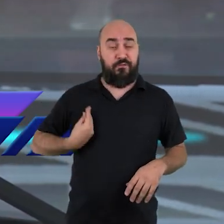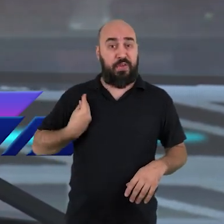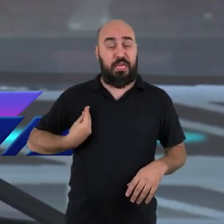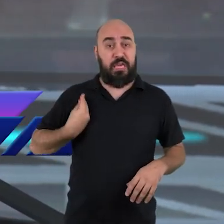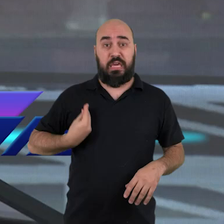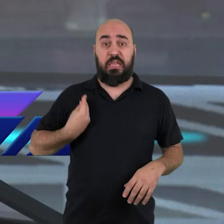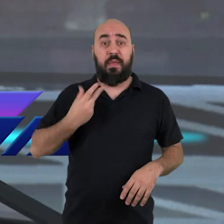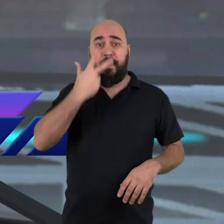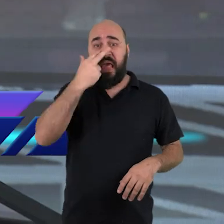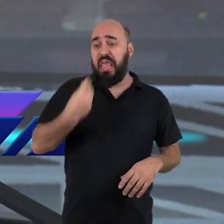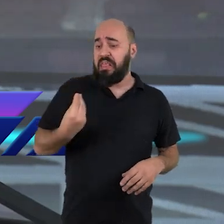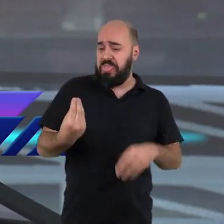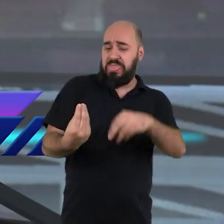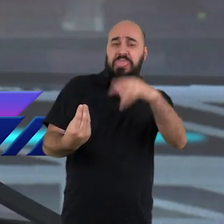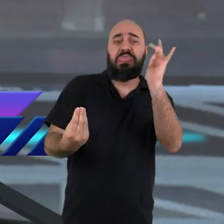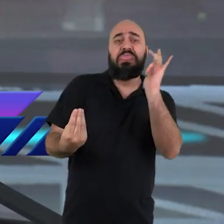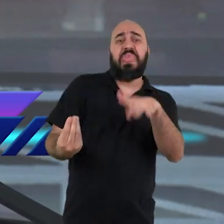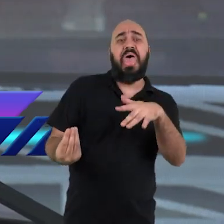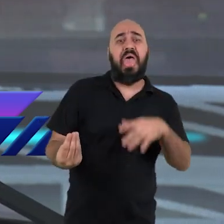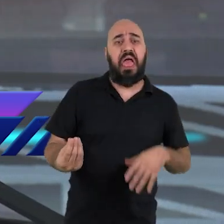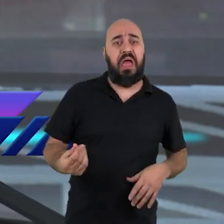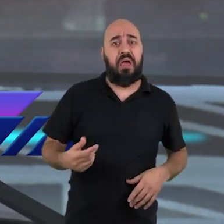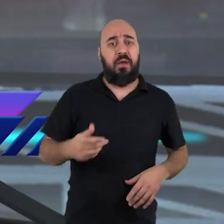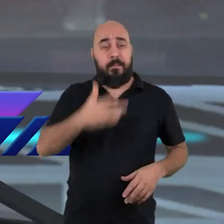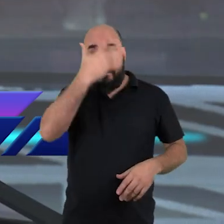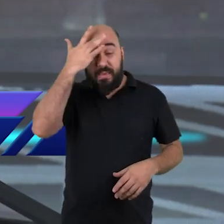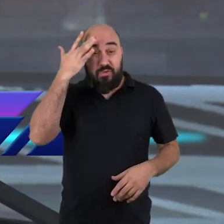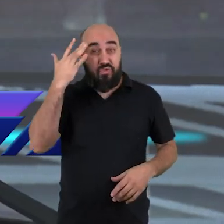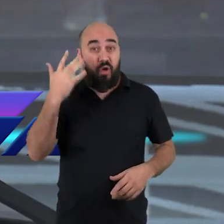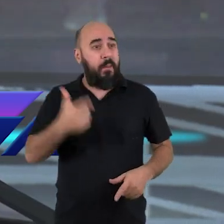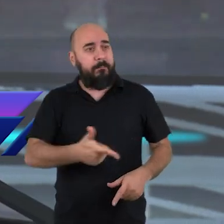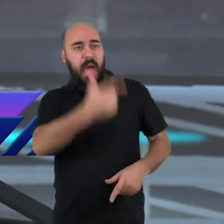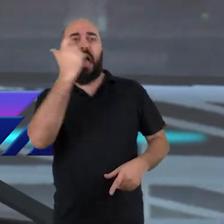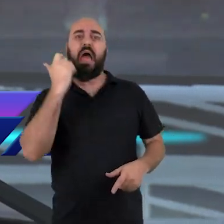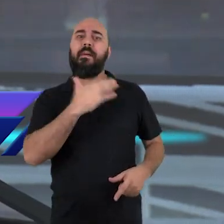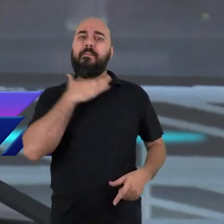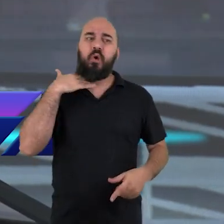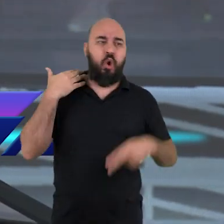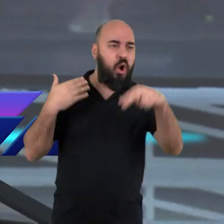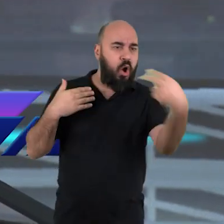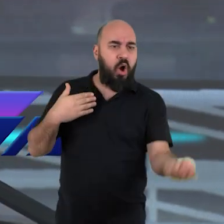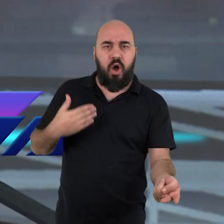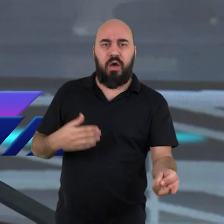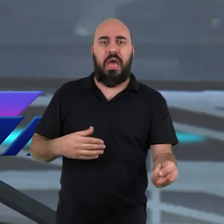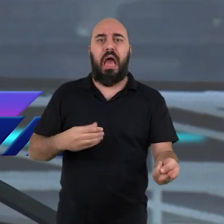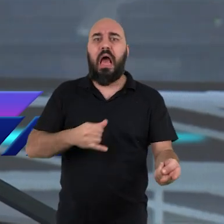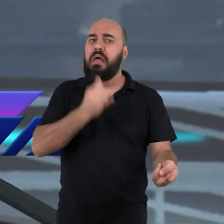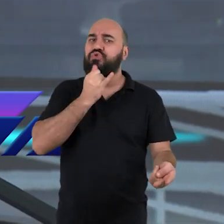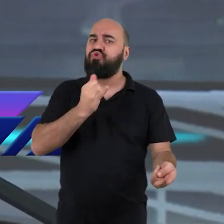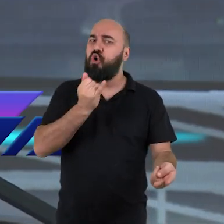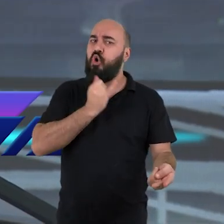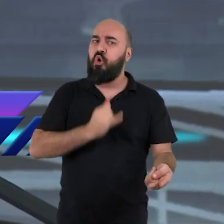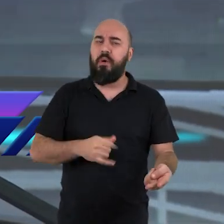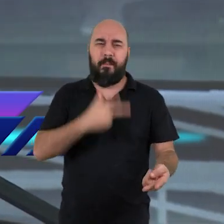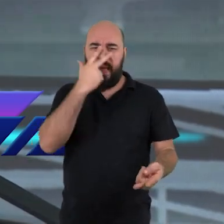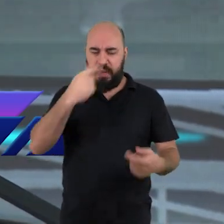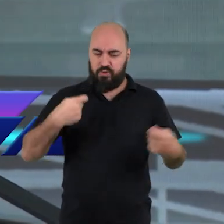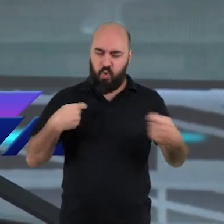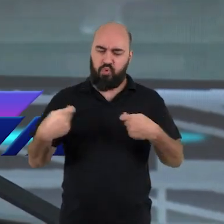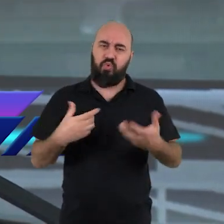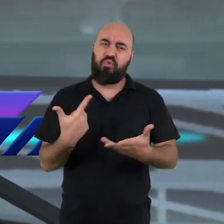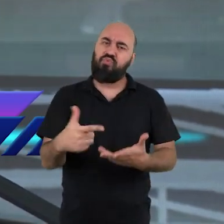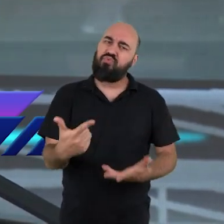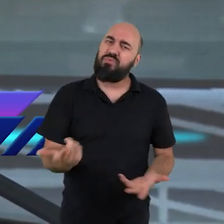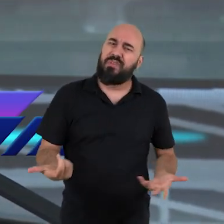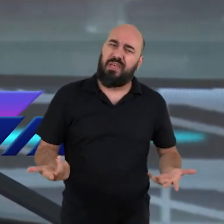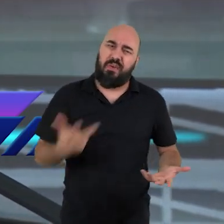mais nada? As pessoas se matam por coisas tão pequenas, porque elas explodem, porque não conseguem se controlar. Parece